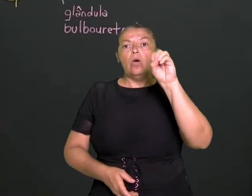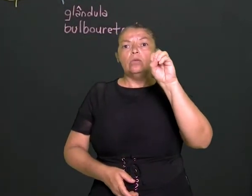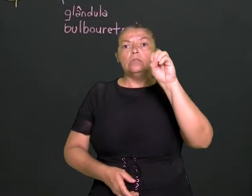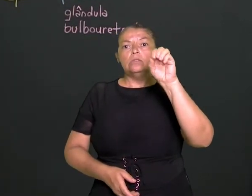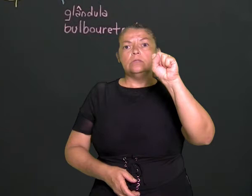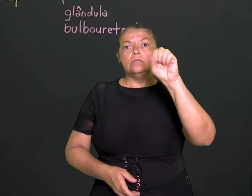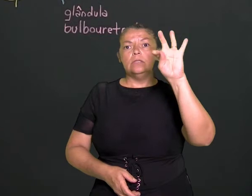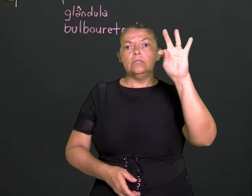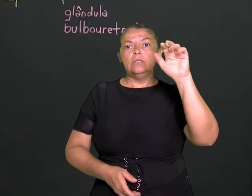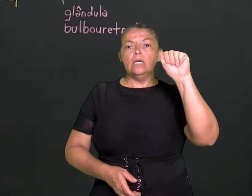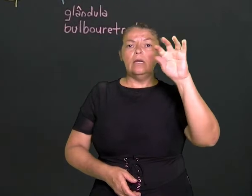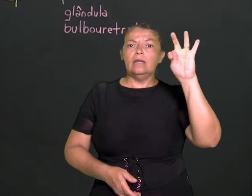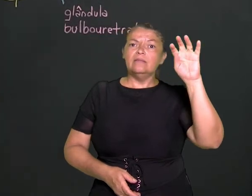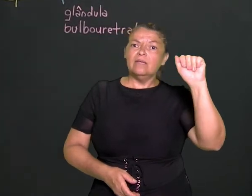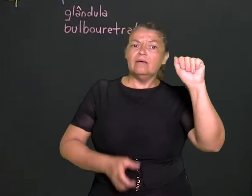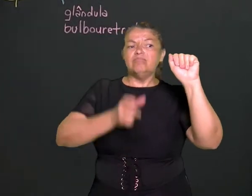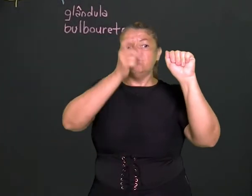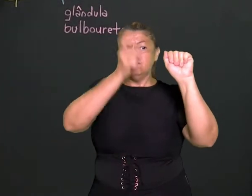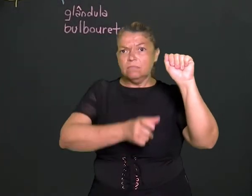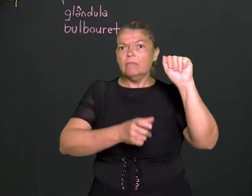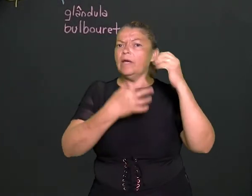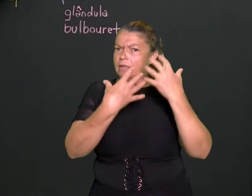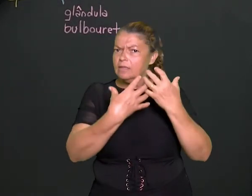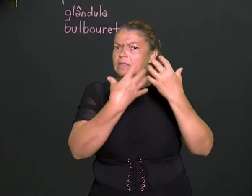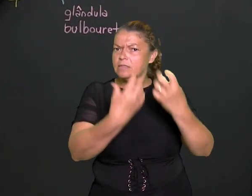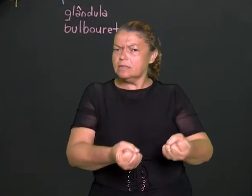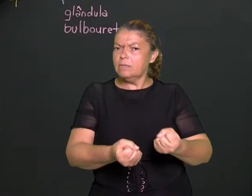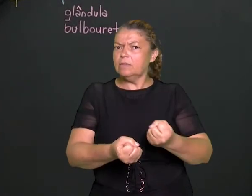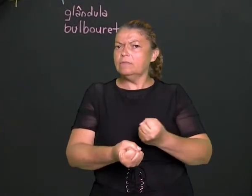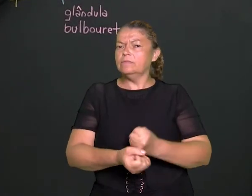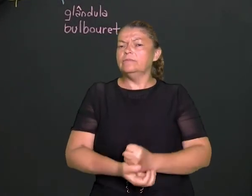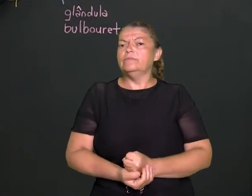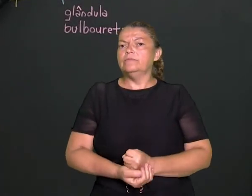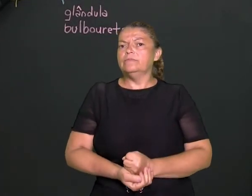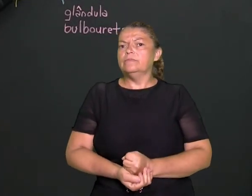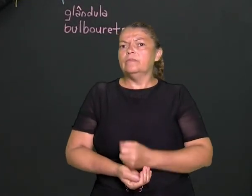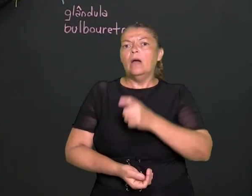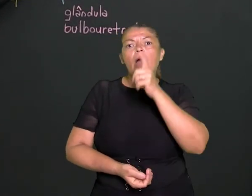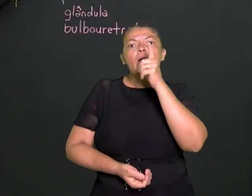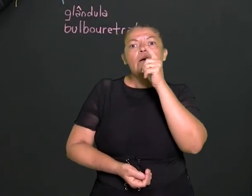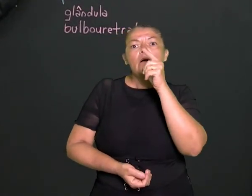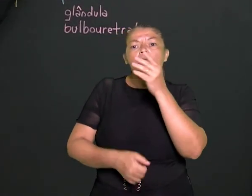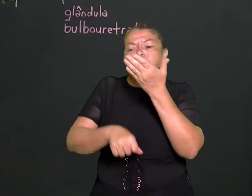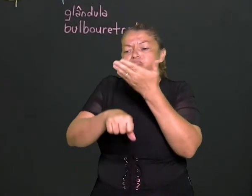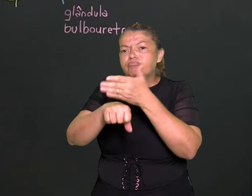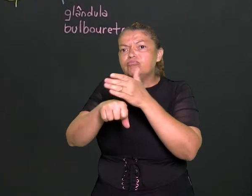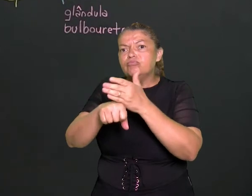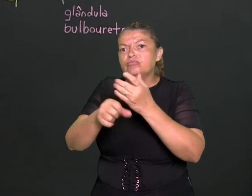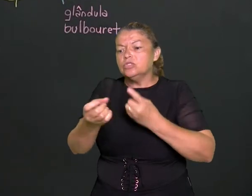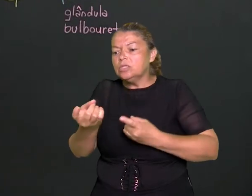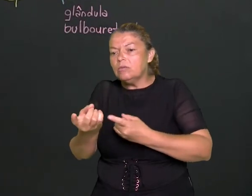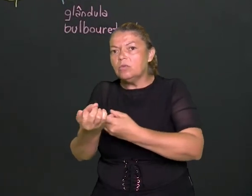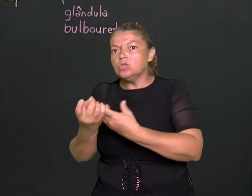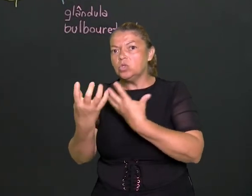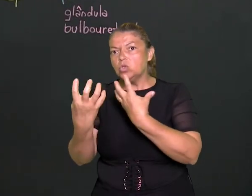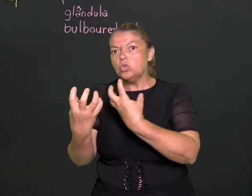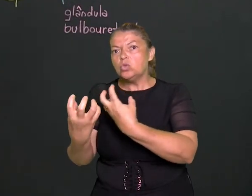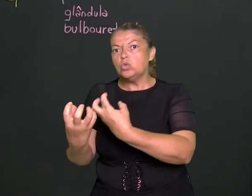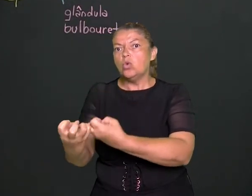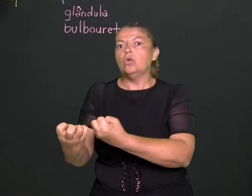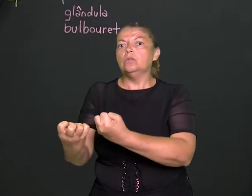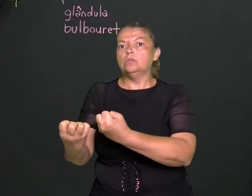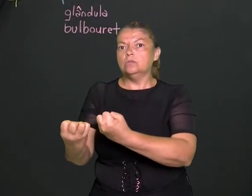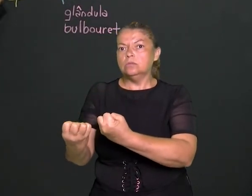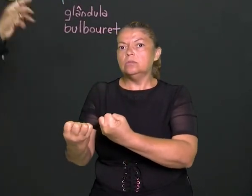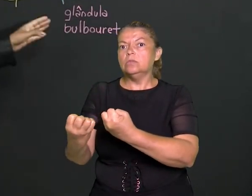nutrição, na proteção desse espermatozoide e ele ainda vai receber a secreção, um teor menor, uma